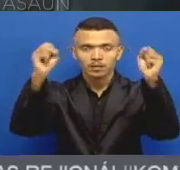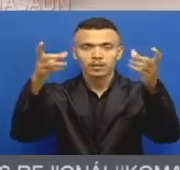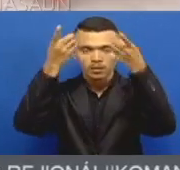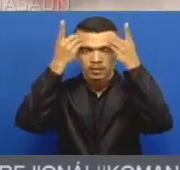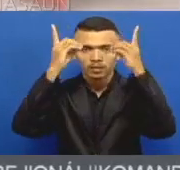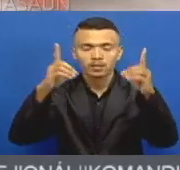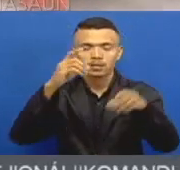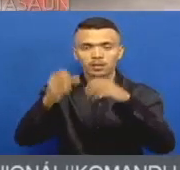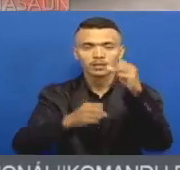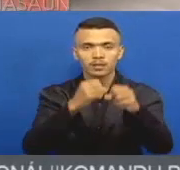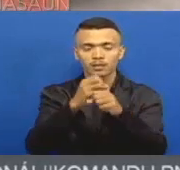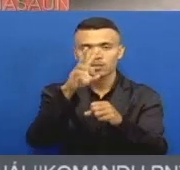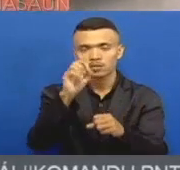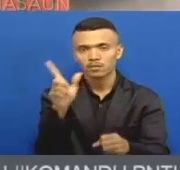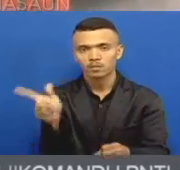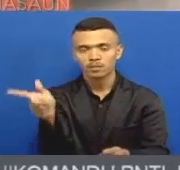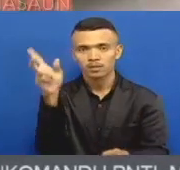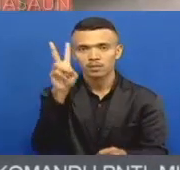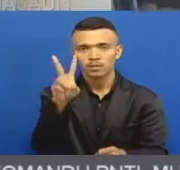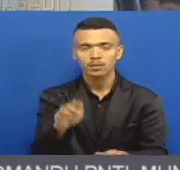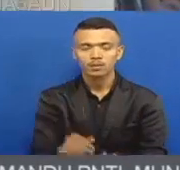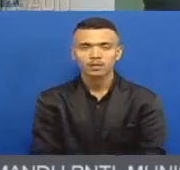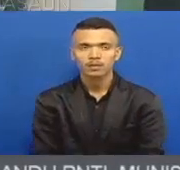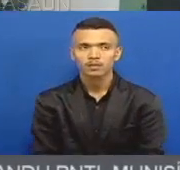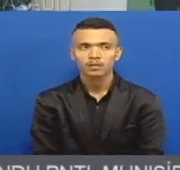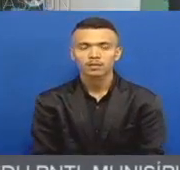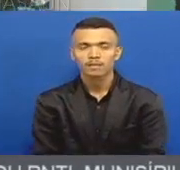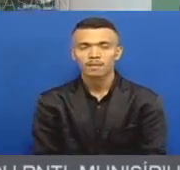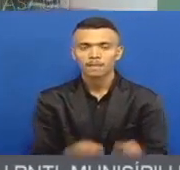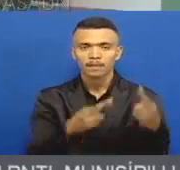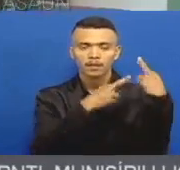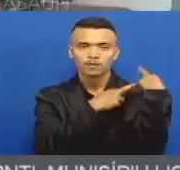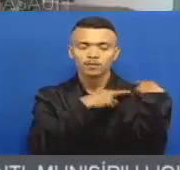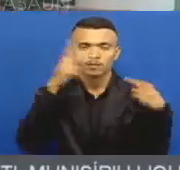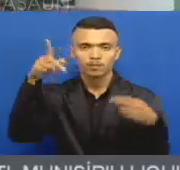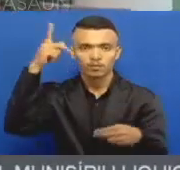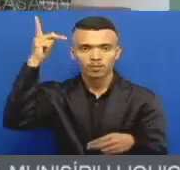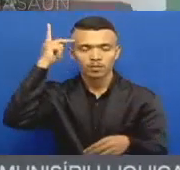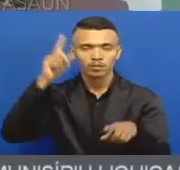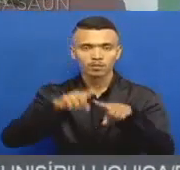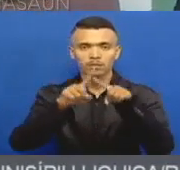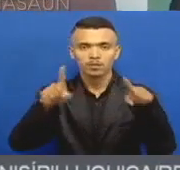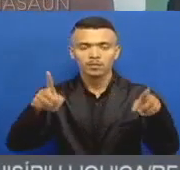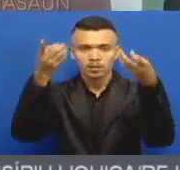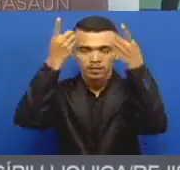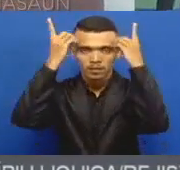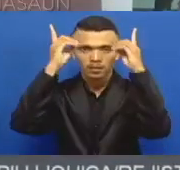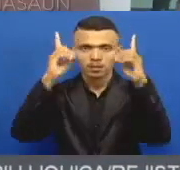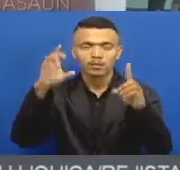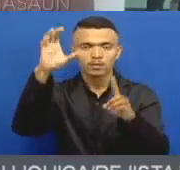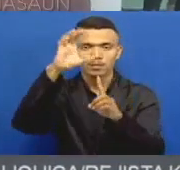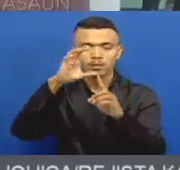promulga o Neyatina Rihundrua Ruanulo Recindrua. Na competência política de União, mas a decisão não é que o comando